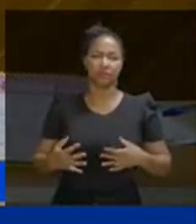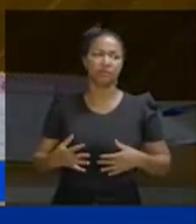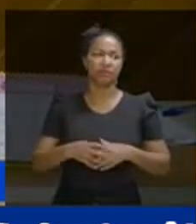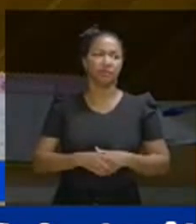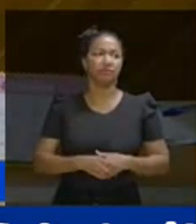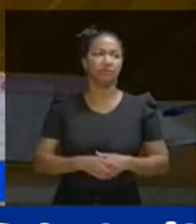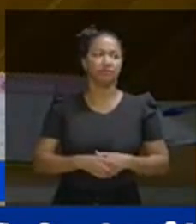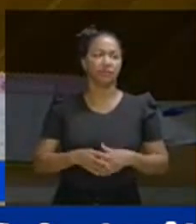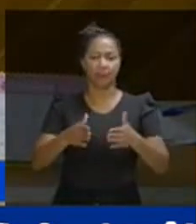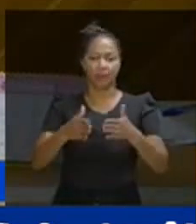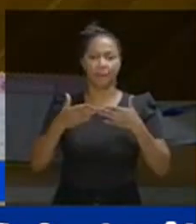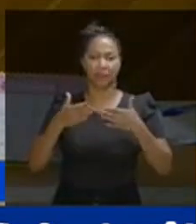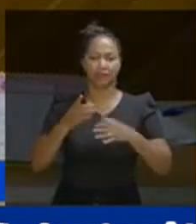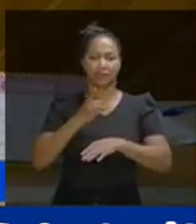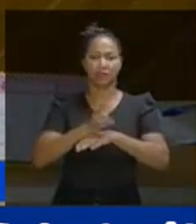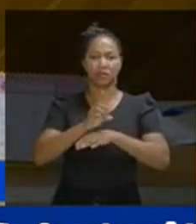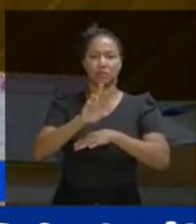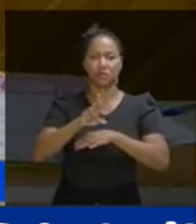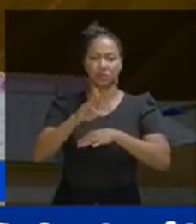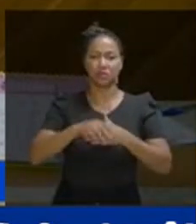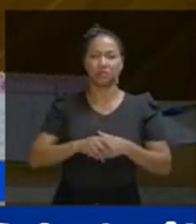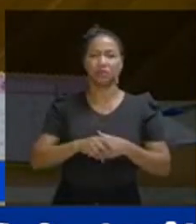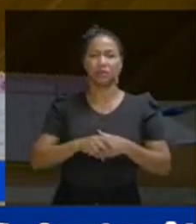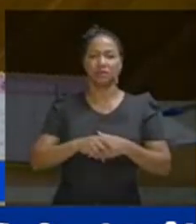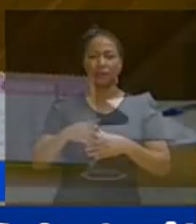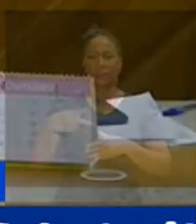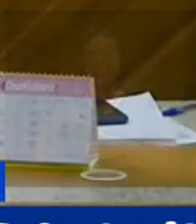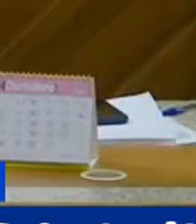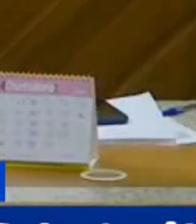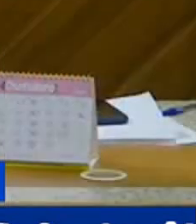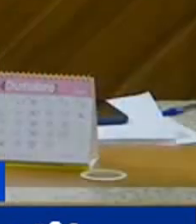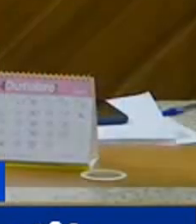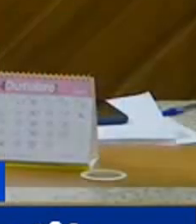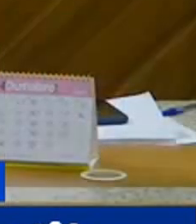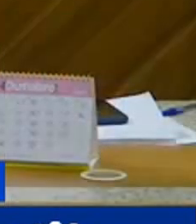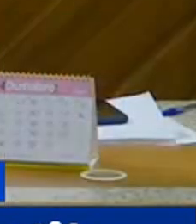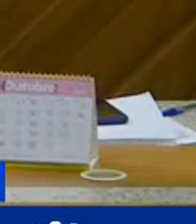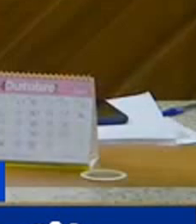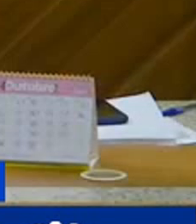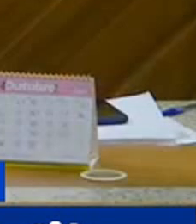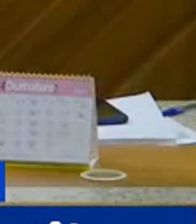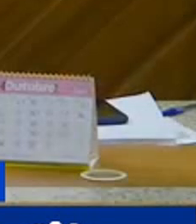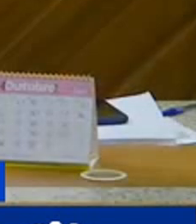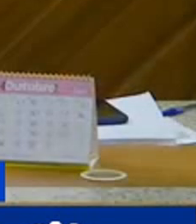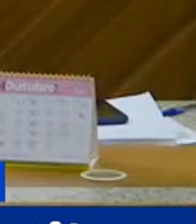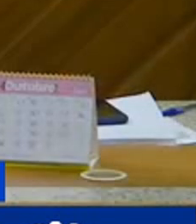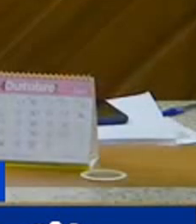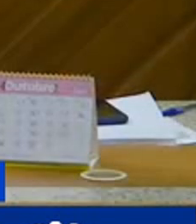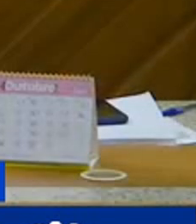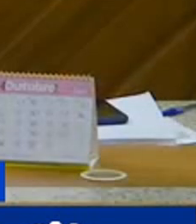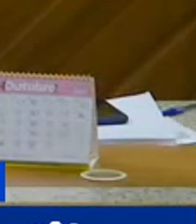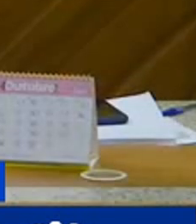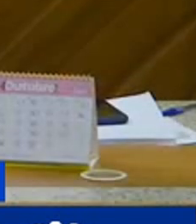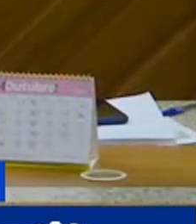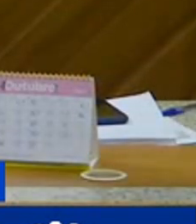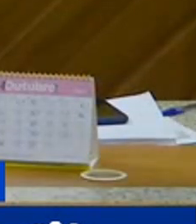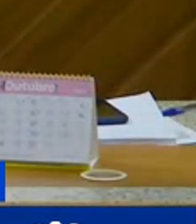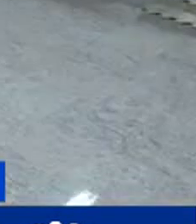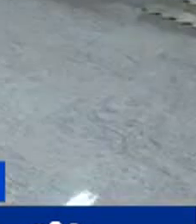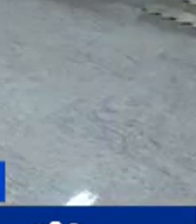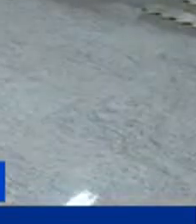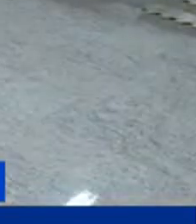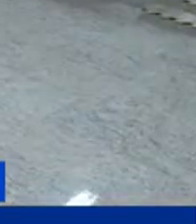relevante, eu vou pedir aqui à doutora Paola uma desculpa, porque no dia do aniversário dela, Eu sabia do aniversário, eu fui alertado